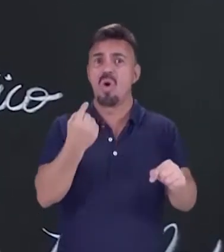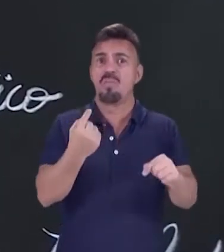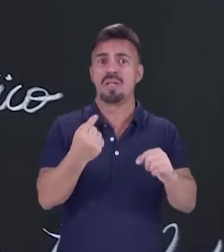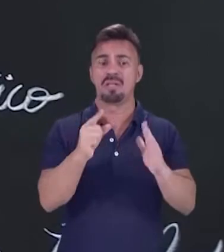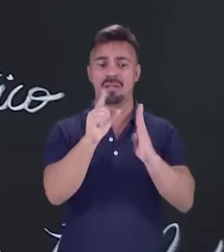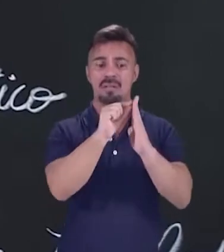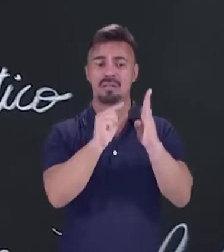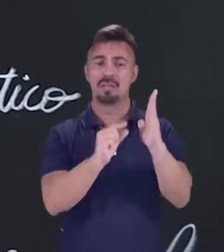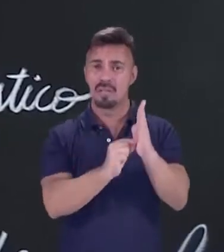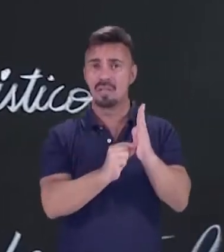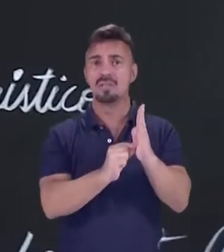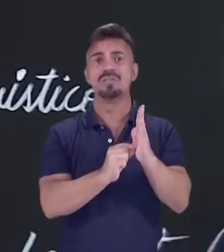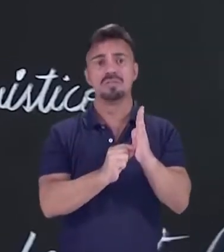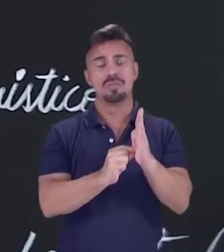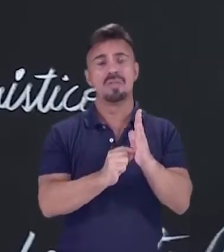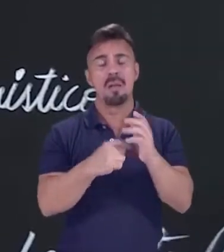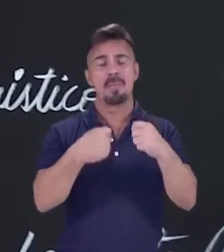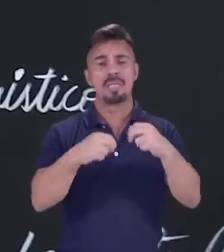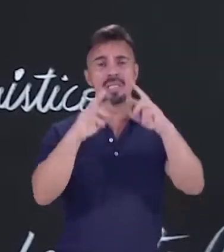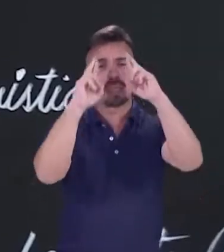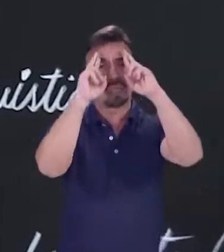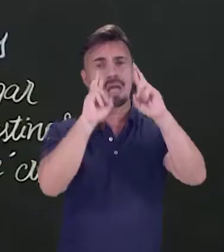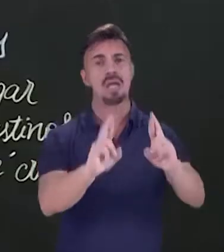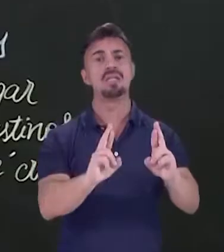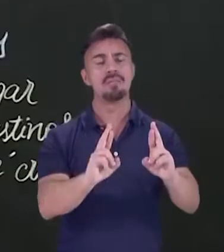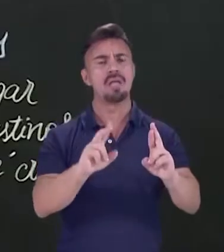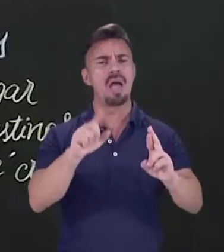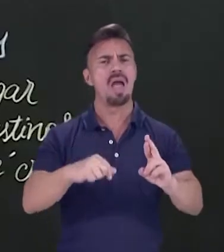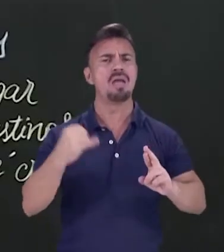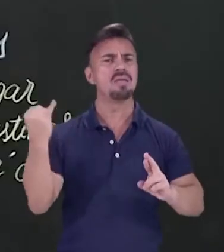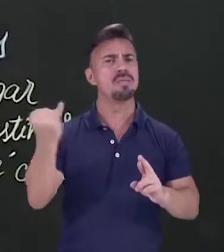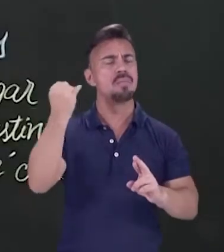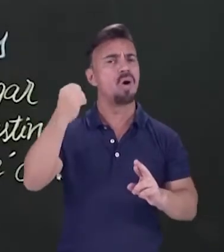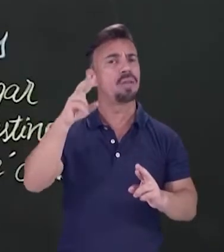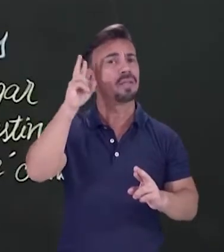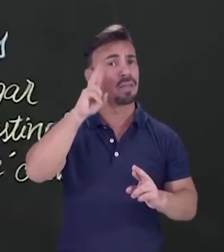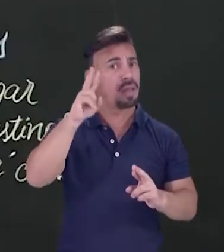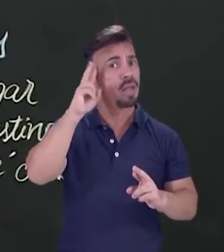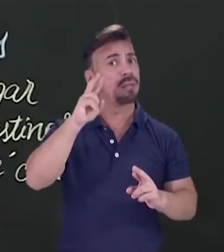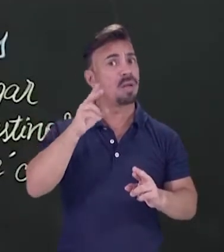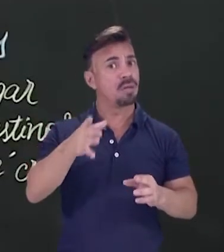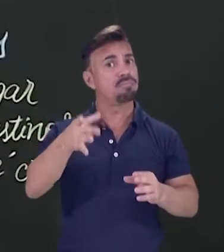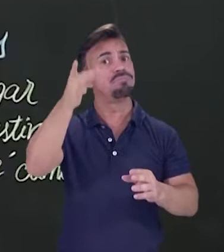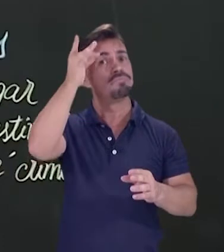sociais que devem prezar pelo respeito, ok? É importante pensar e lembrar